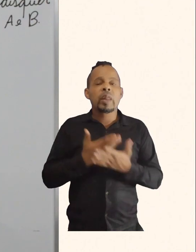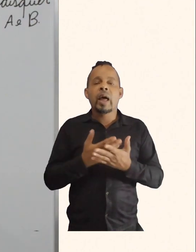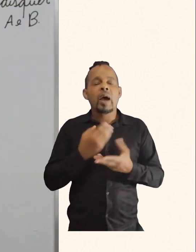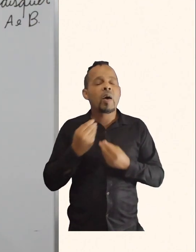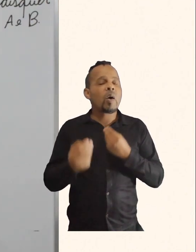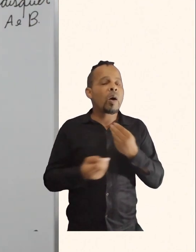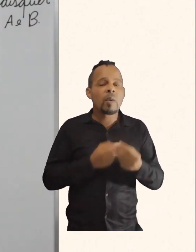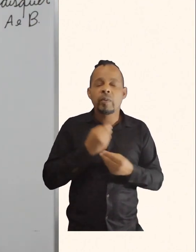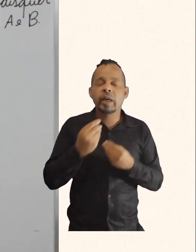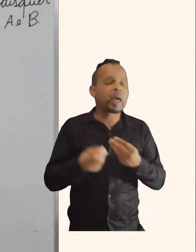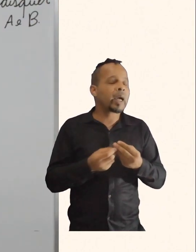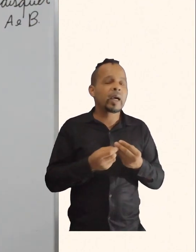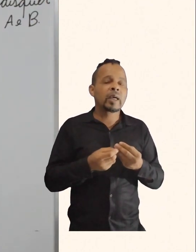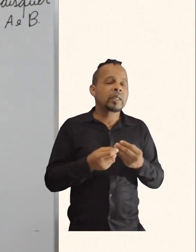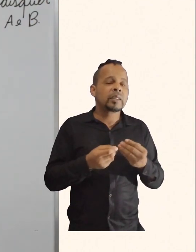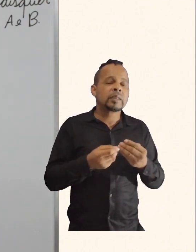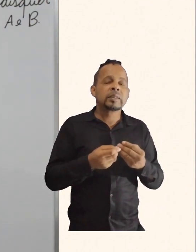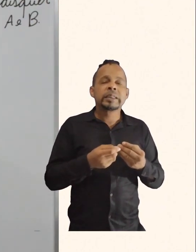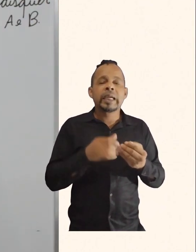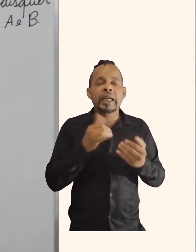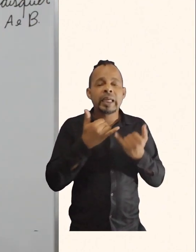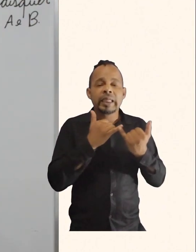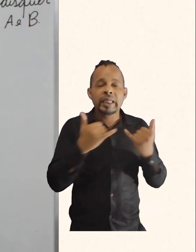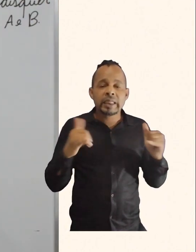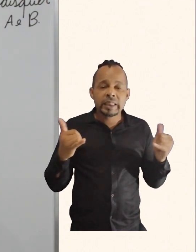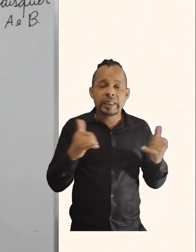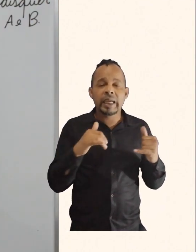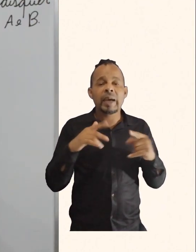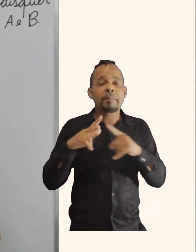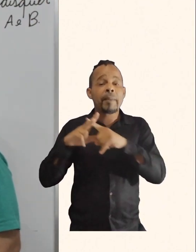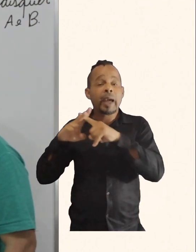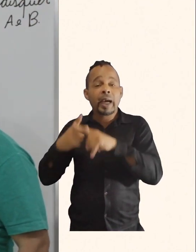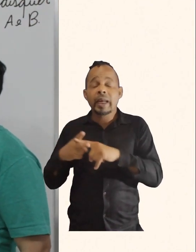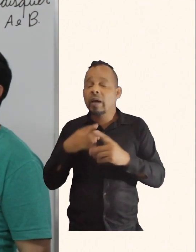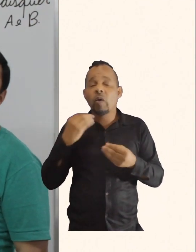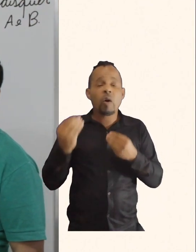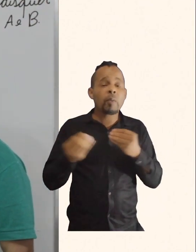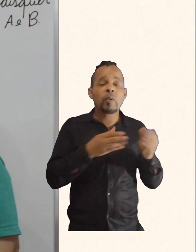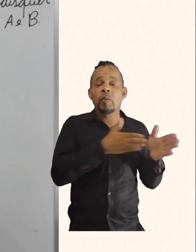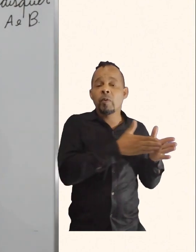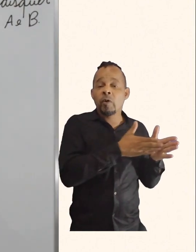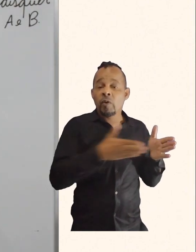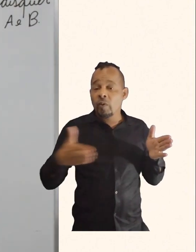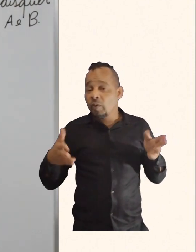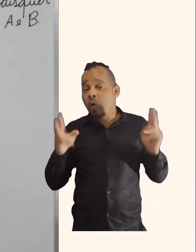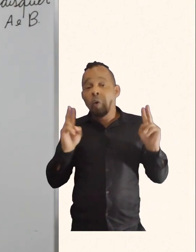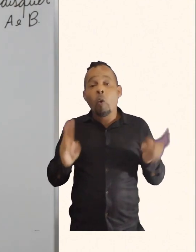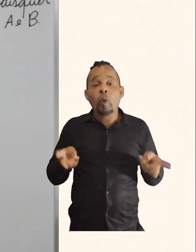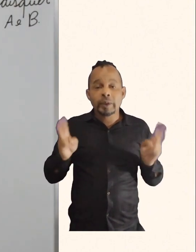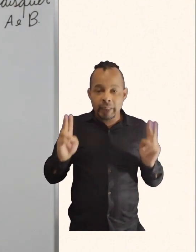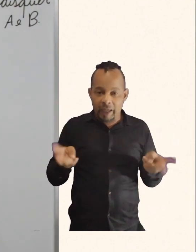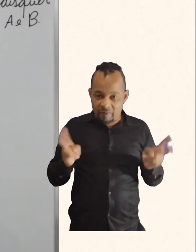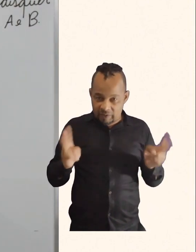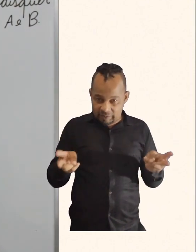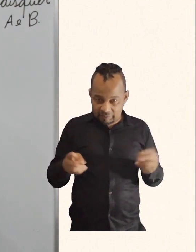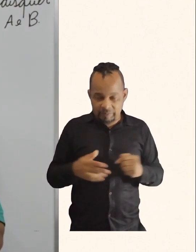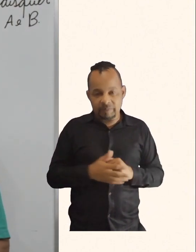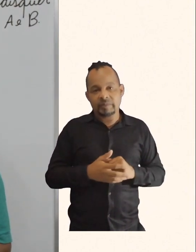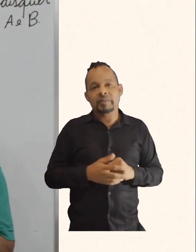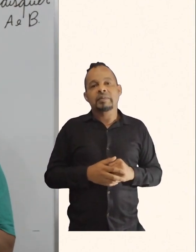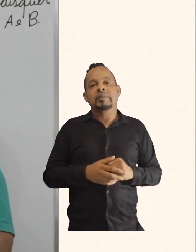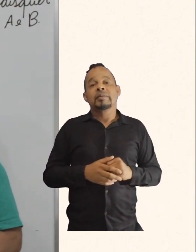energia mecânica. É isso mesmo. A energia mecânica, da maneira que ela